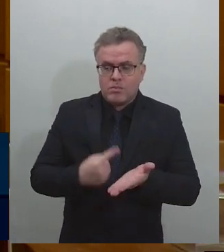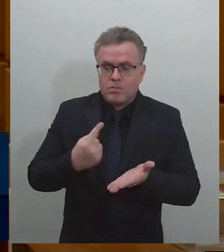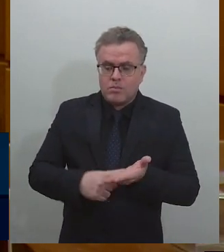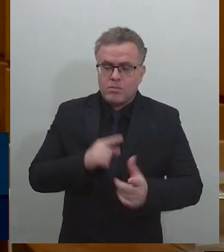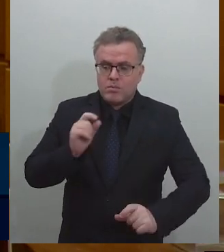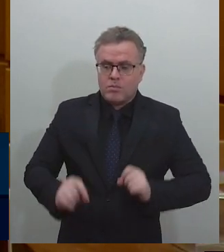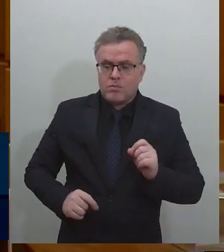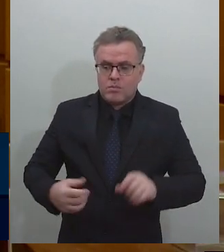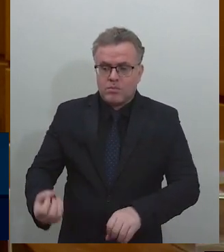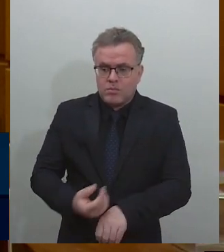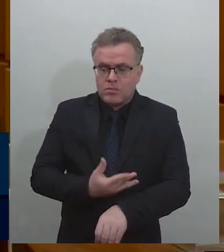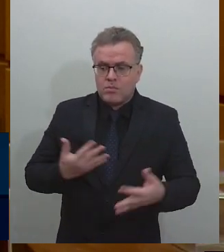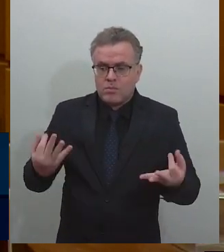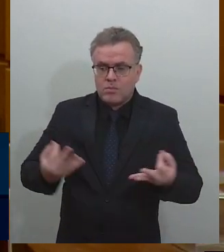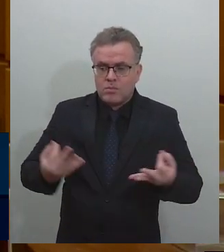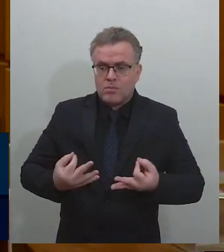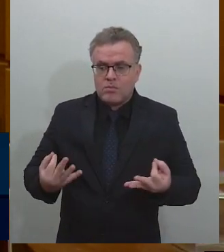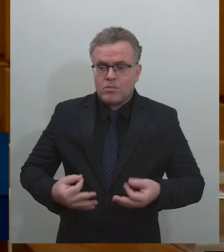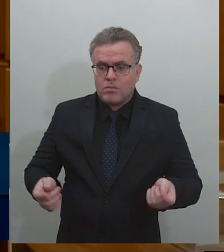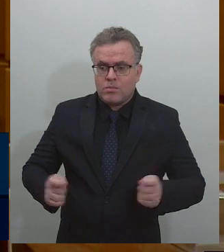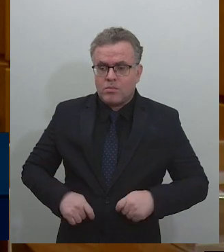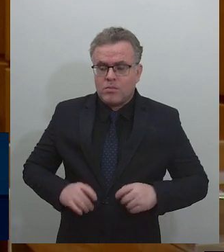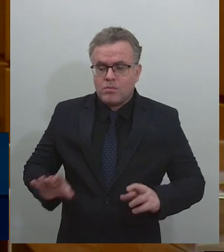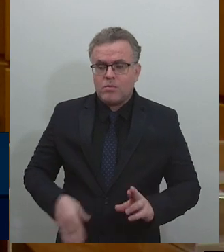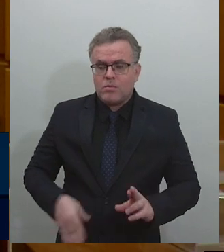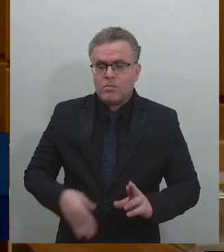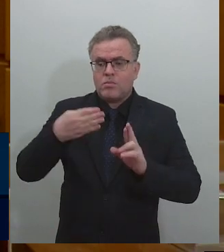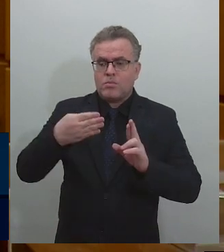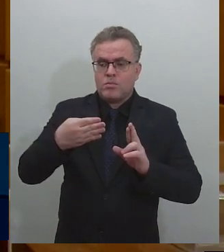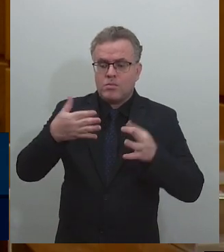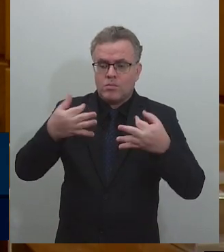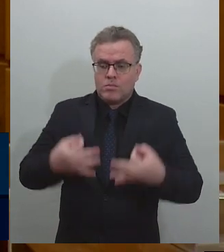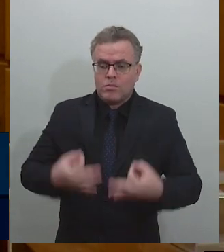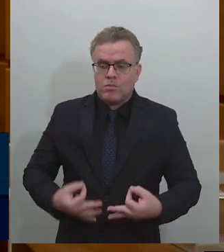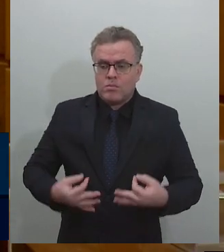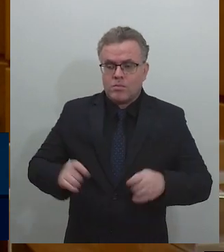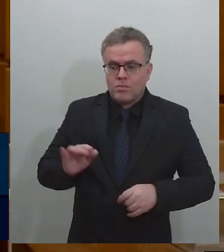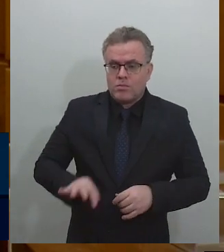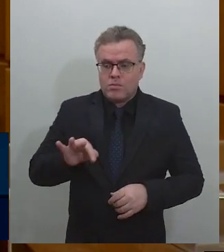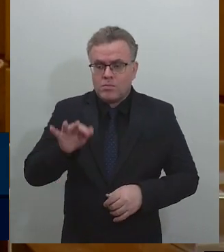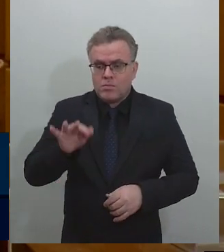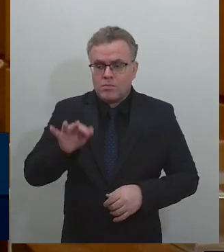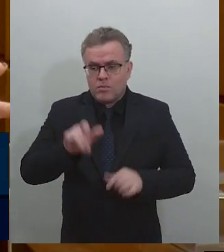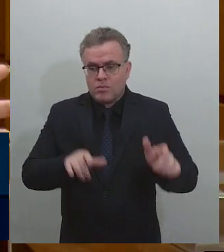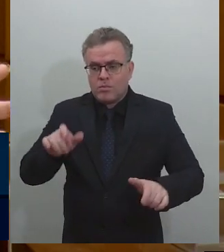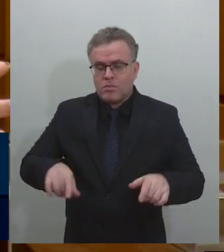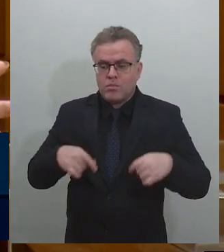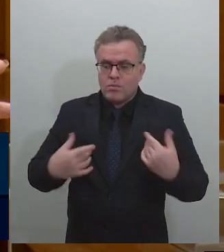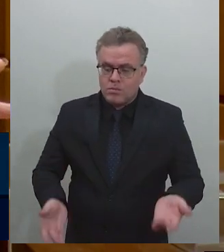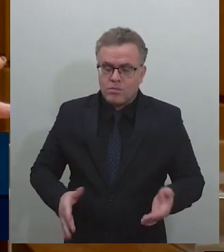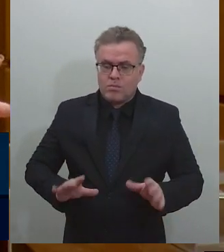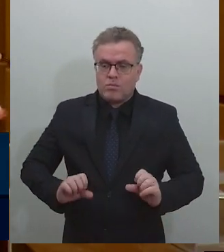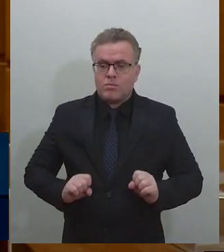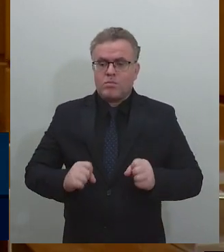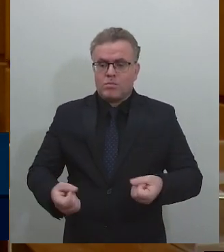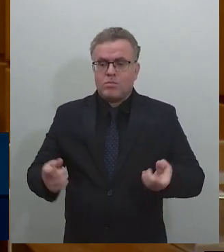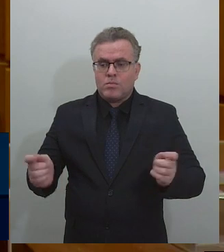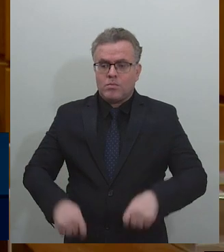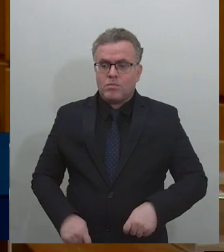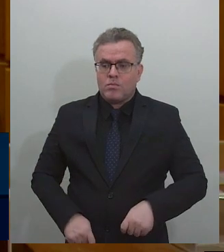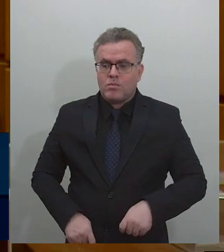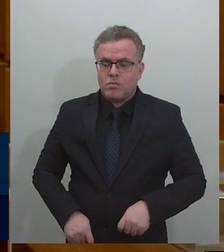reflete em uma base segura para o futuro da criança. Faço questão de lembrar ainda que não existe leite fraco. Isso